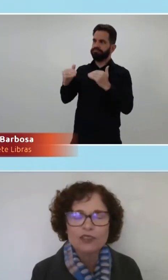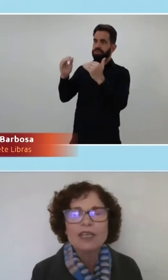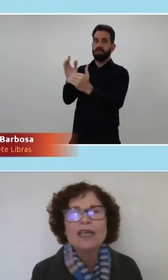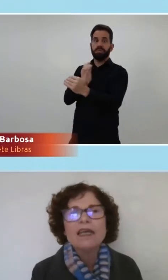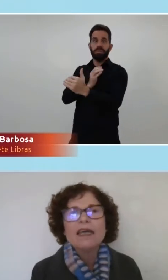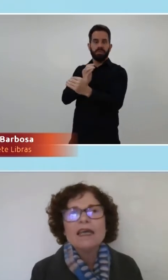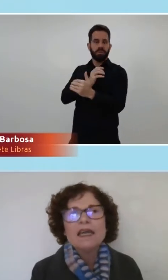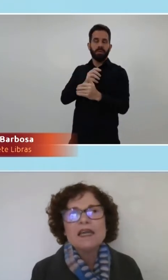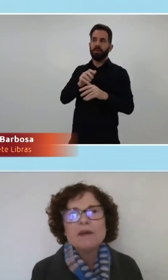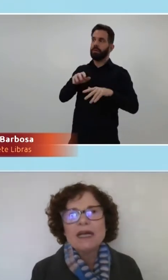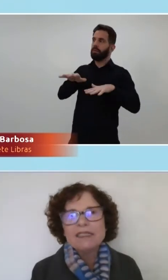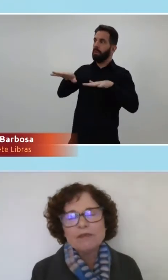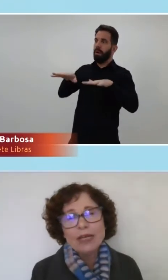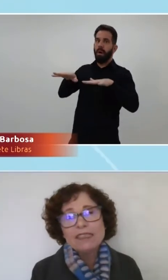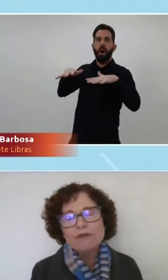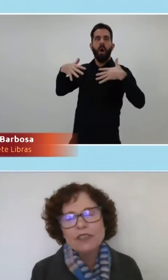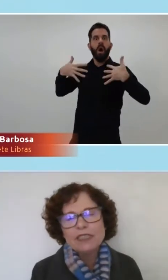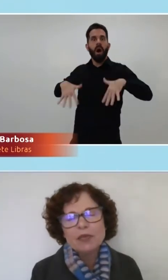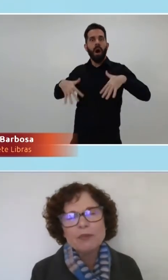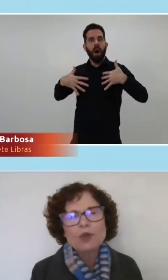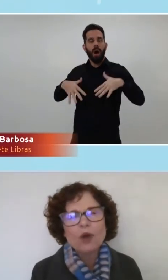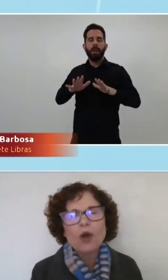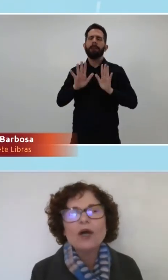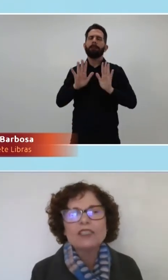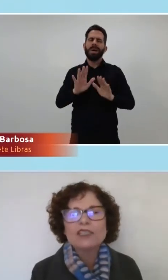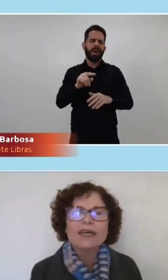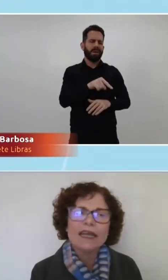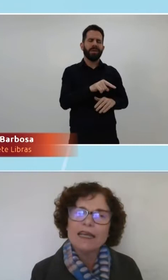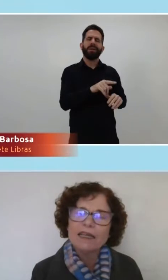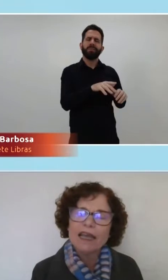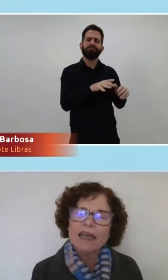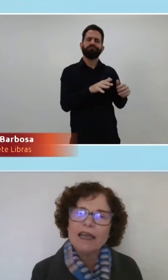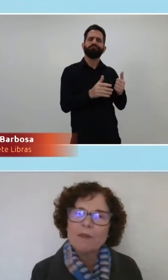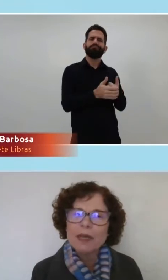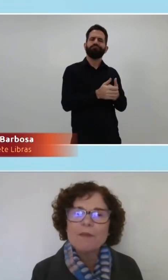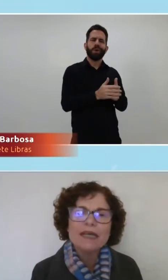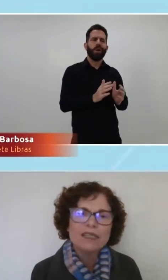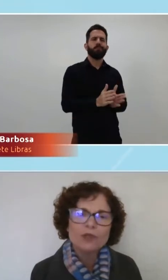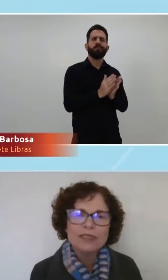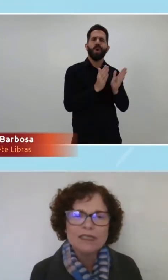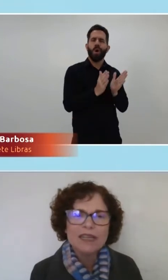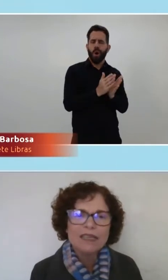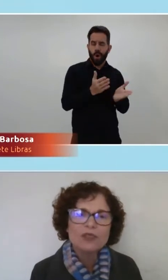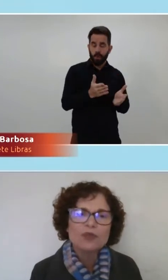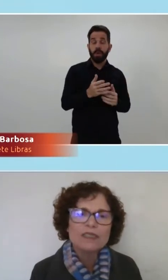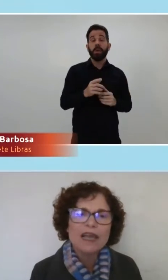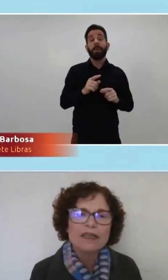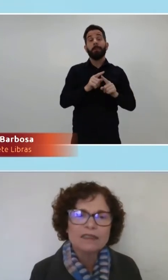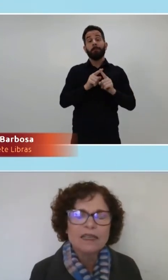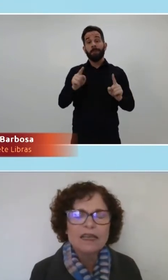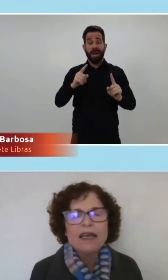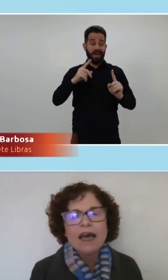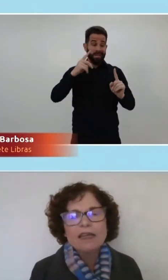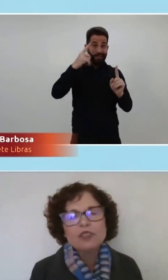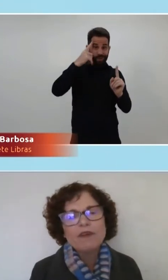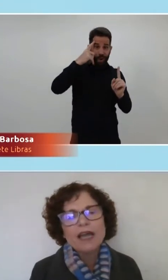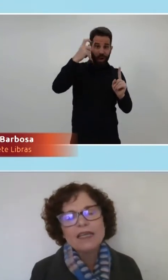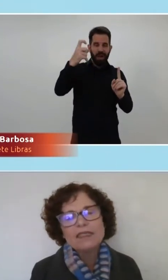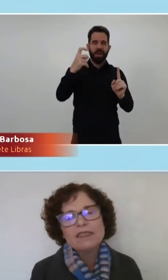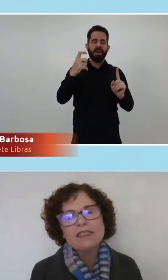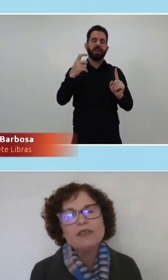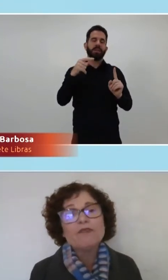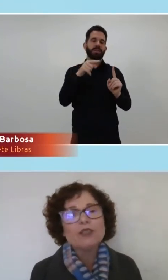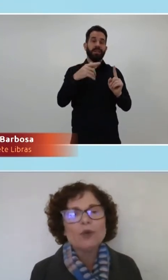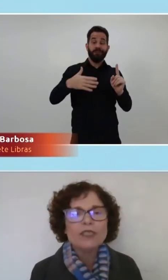notoriedade. Mas a violência física e psicológica, né, ela perpassa todas as classes sociais. A gente fala